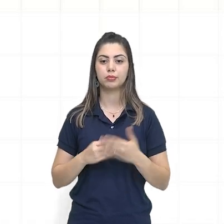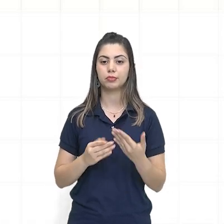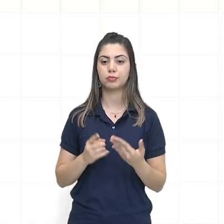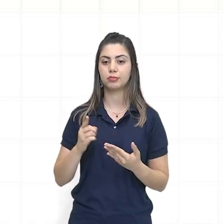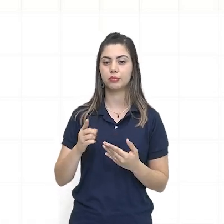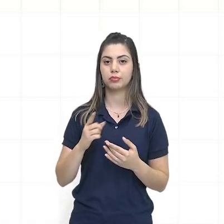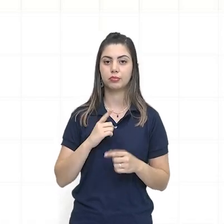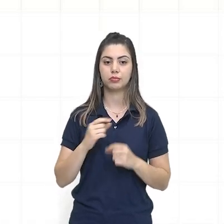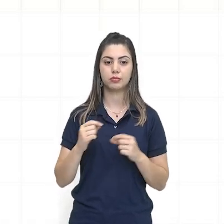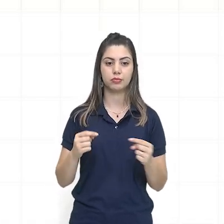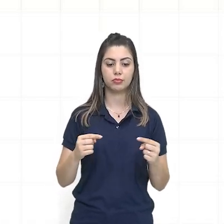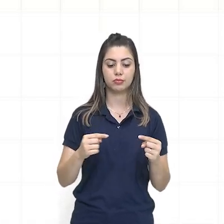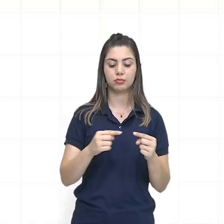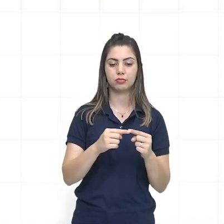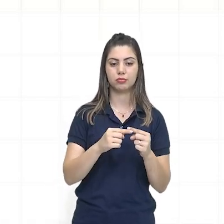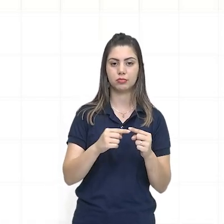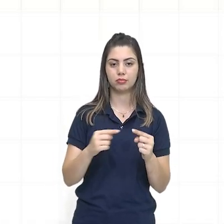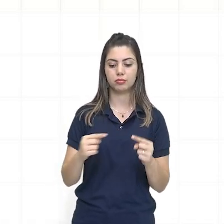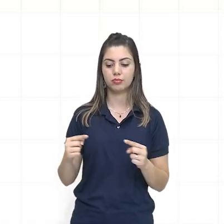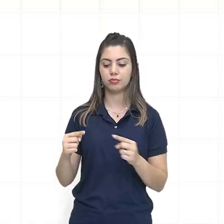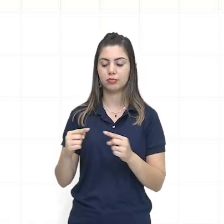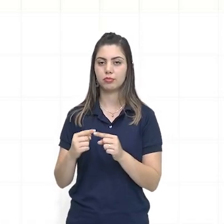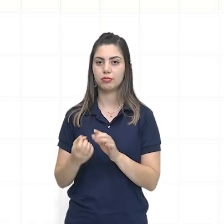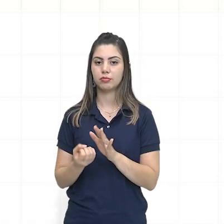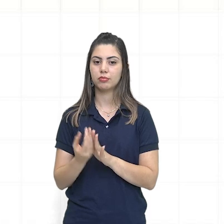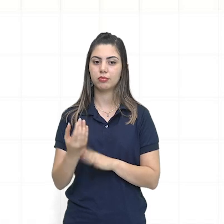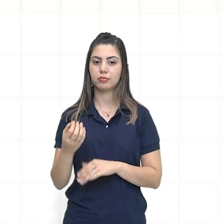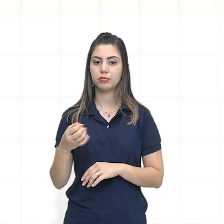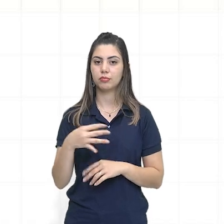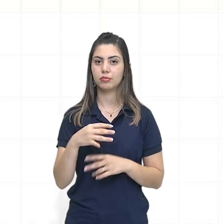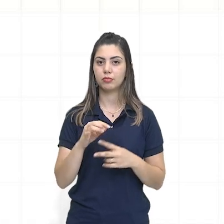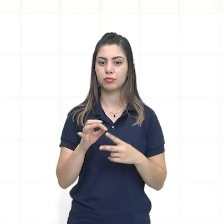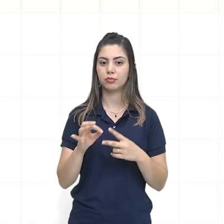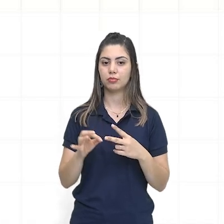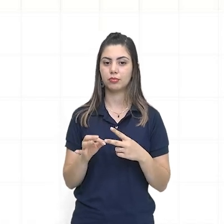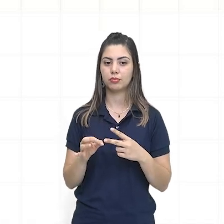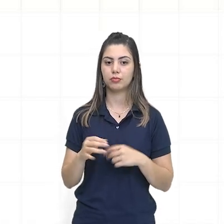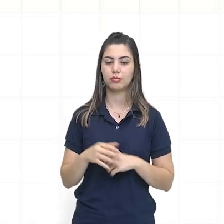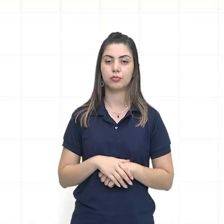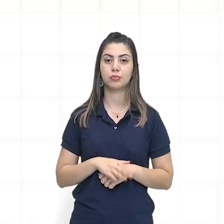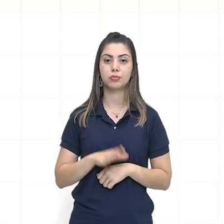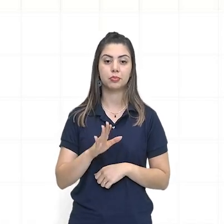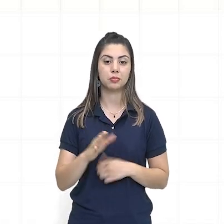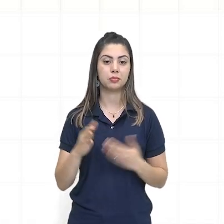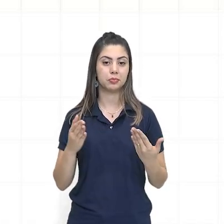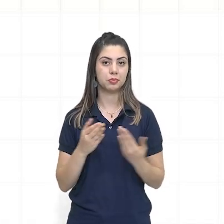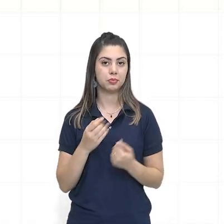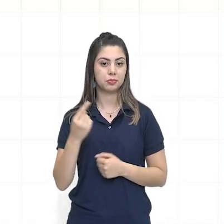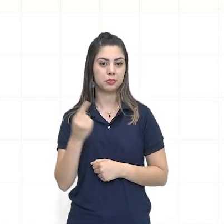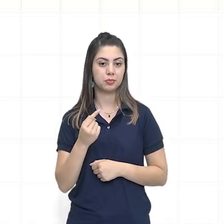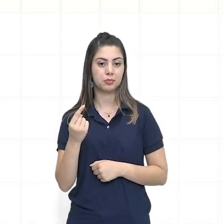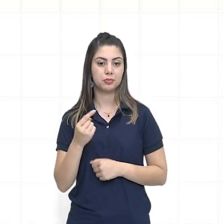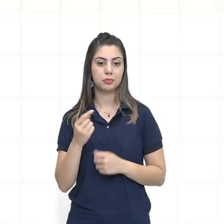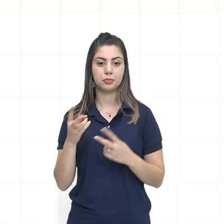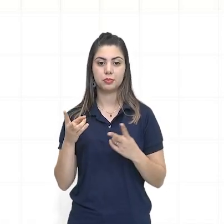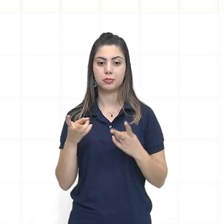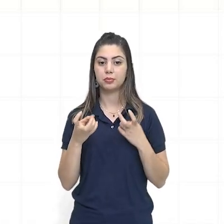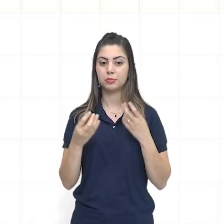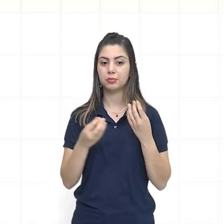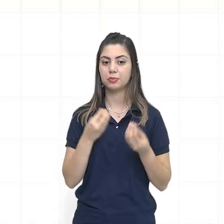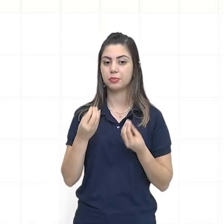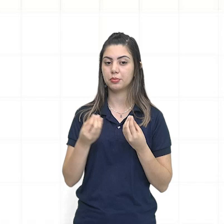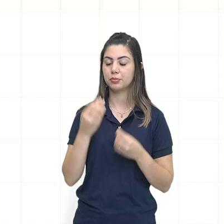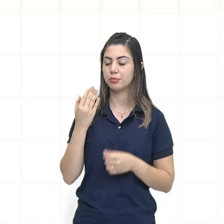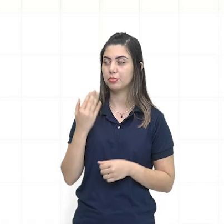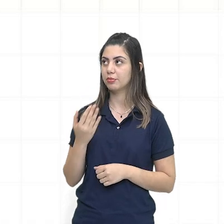que ele se encontra, um ângulo diferente vai se formar. Nossa primeira situação, olha onde está a barra.